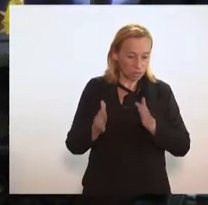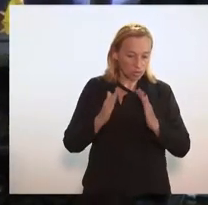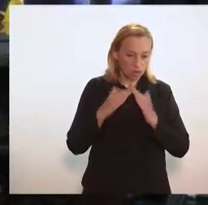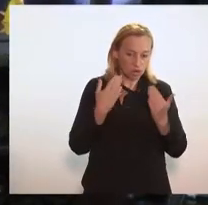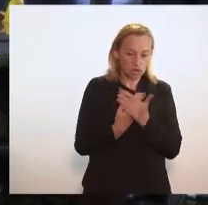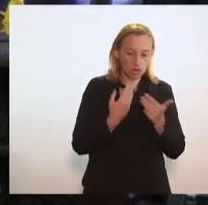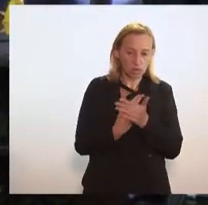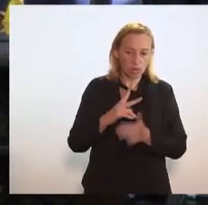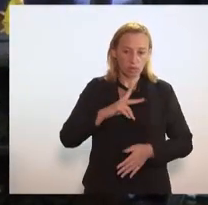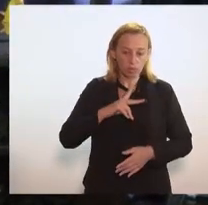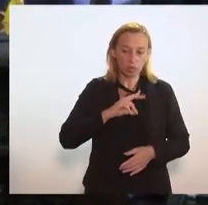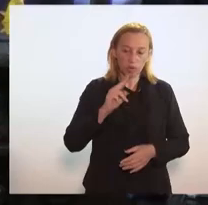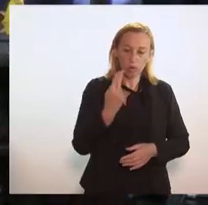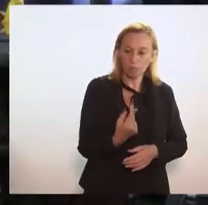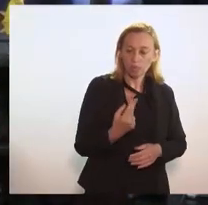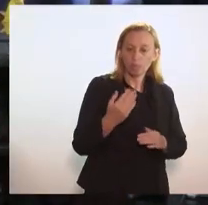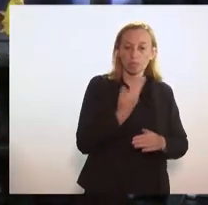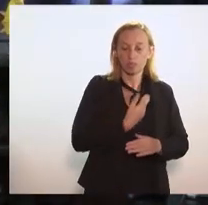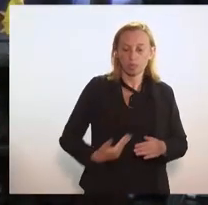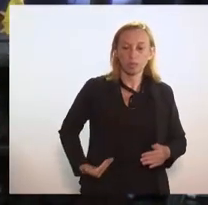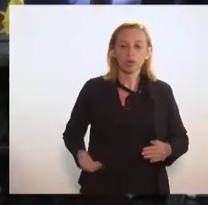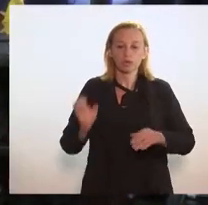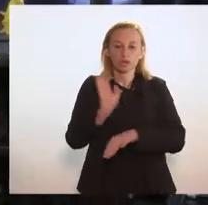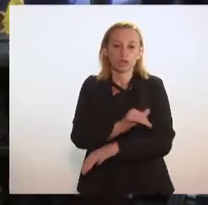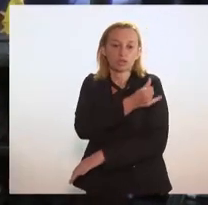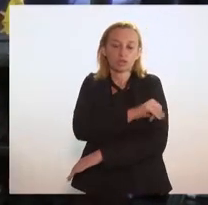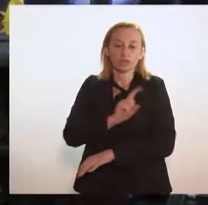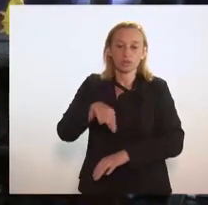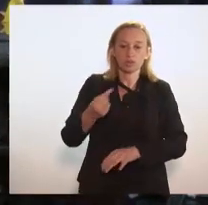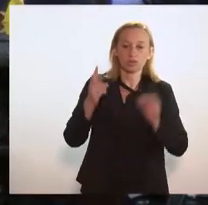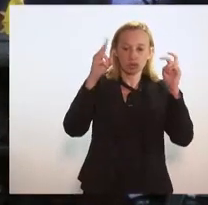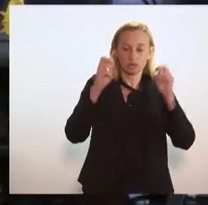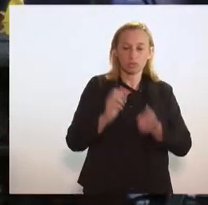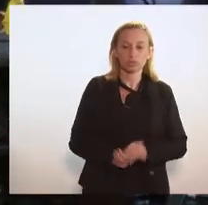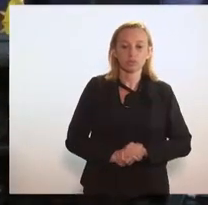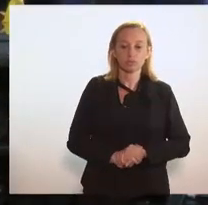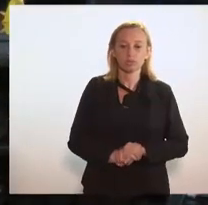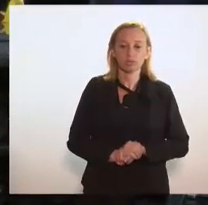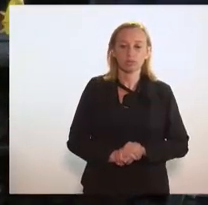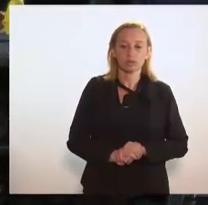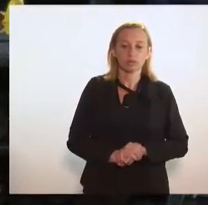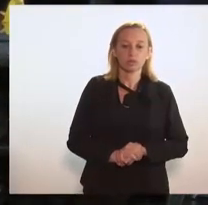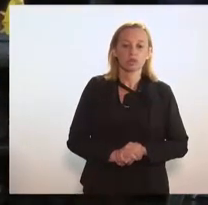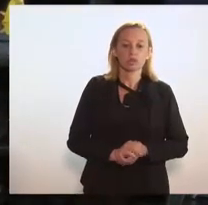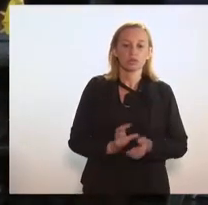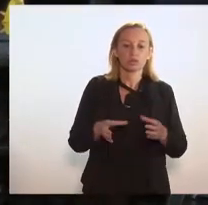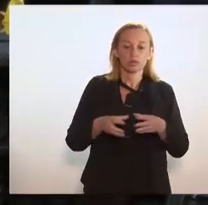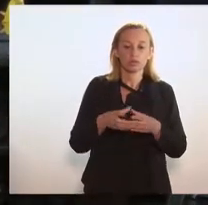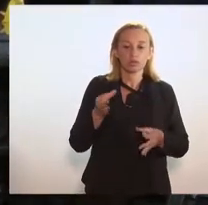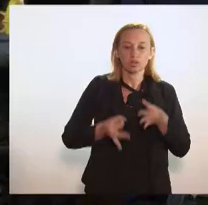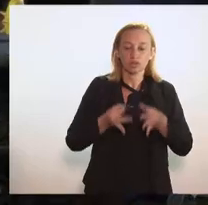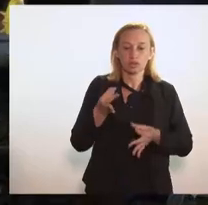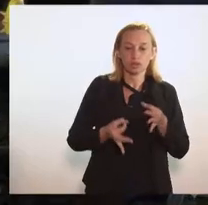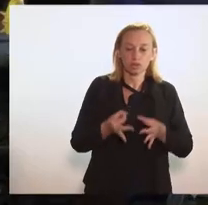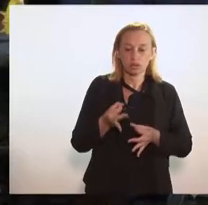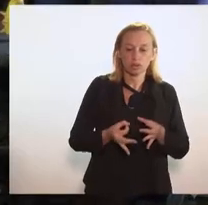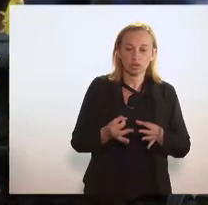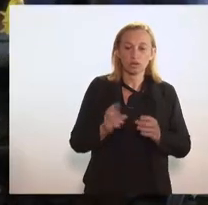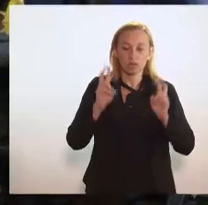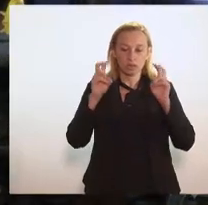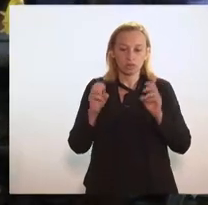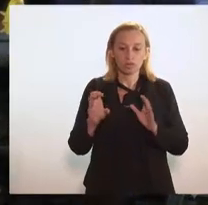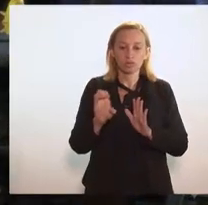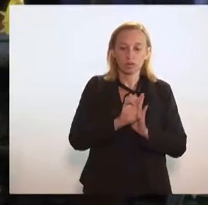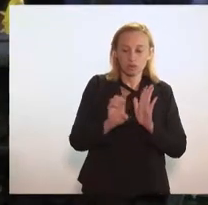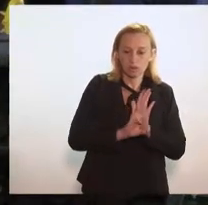alunos de escolas públicas e privadas no âmbito do Estado do Rio de Janeiro e dá outras providências pareceres ou só que conheçam o princípio da juridicidade a santa